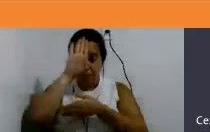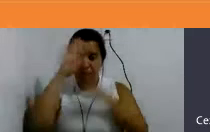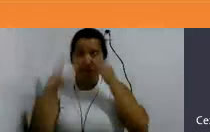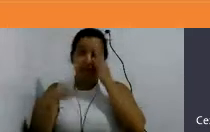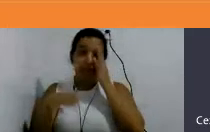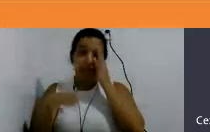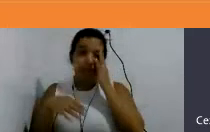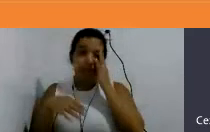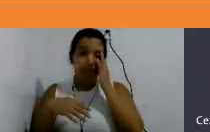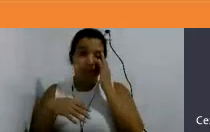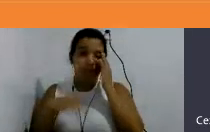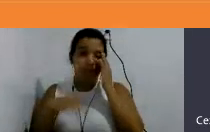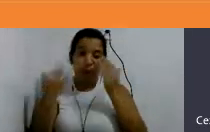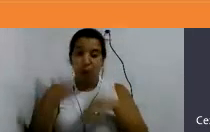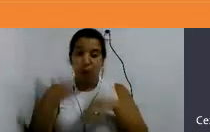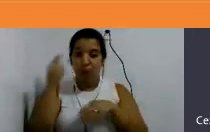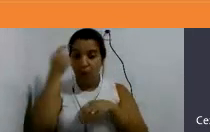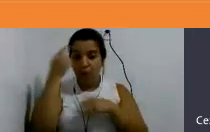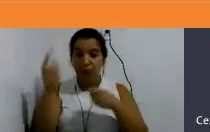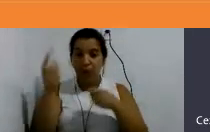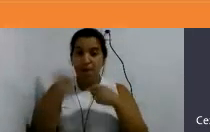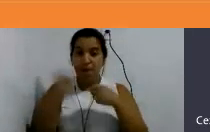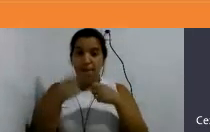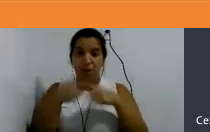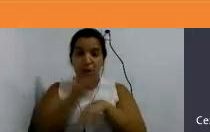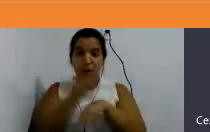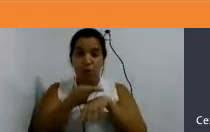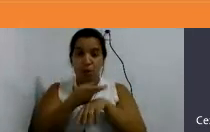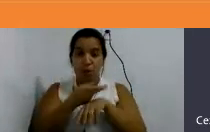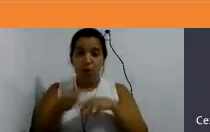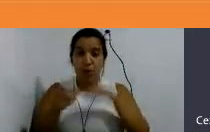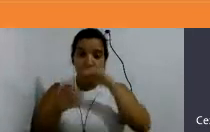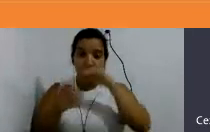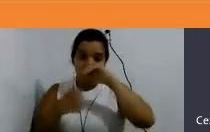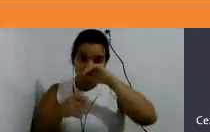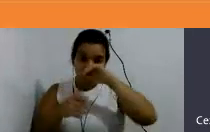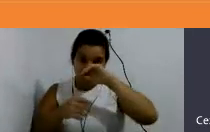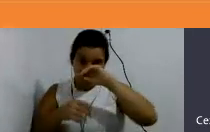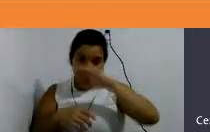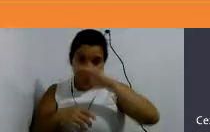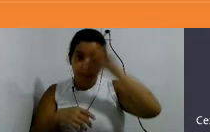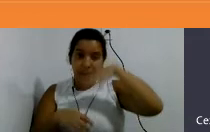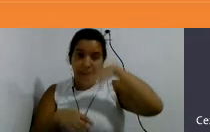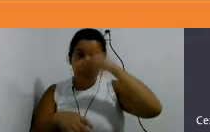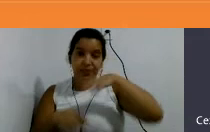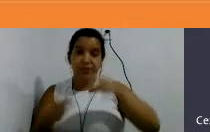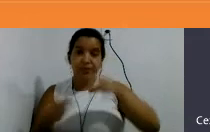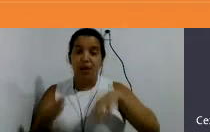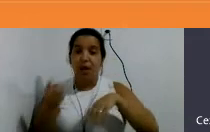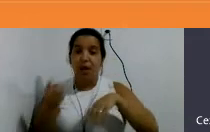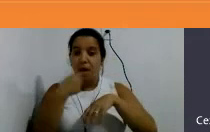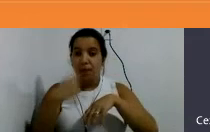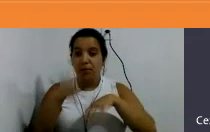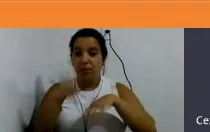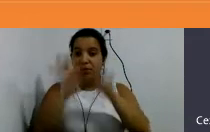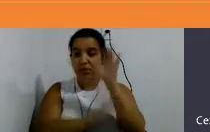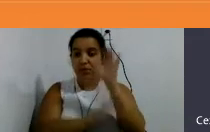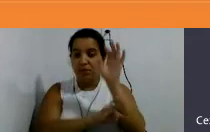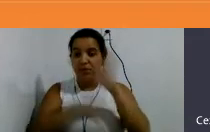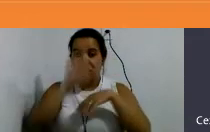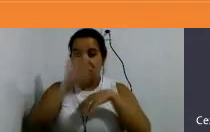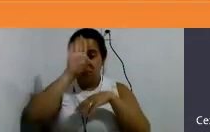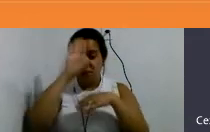cansaço. Procurou serviço médico, foi diagnosticado com quadro gripal, recebendo somente analgésico e antitérmico por 5 dias. Então, ao